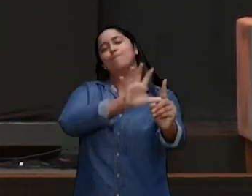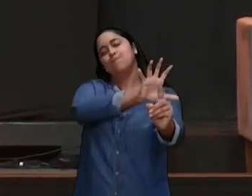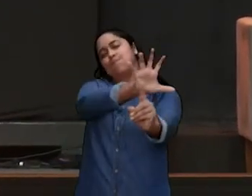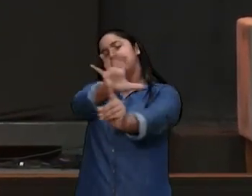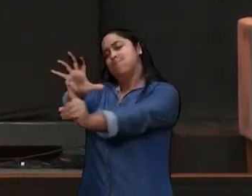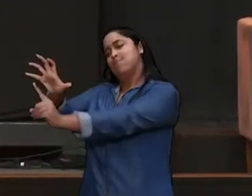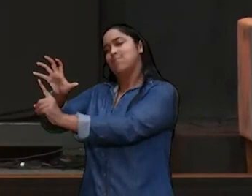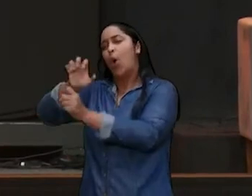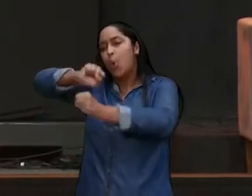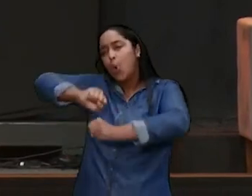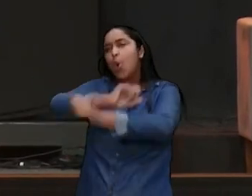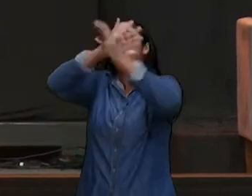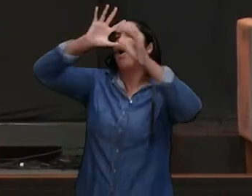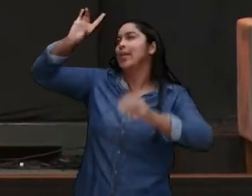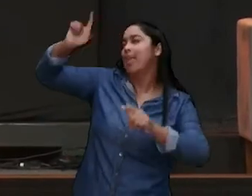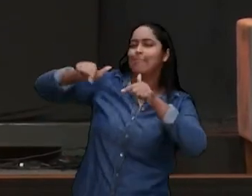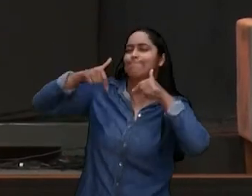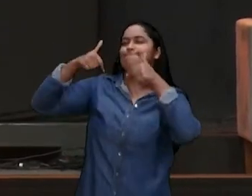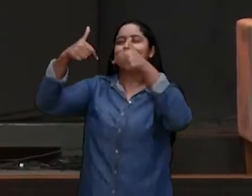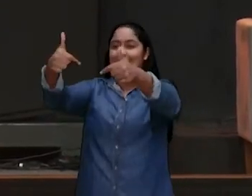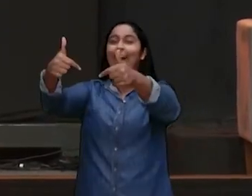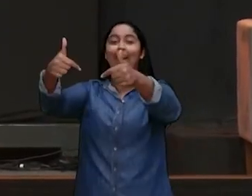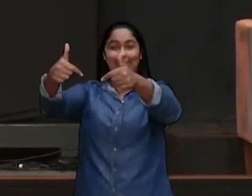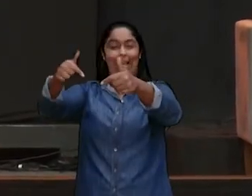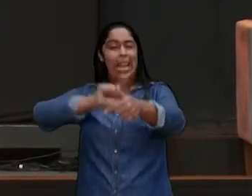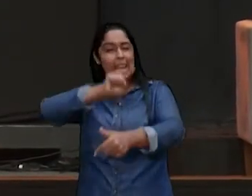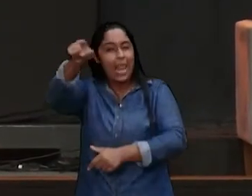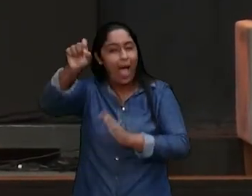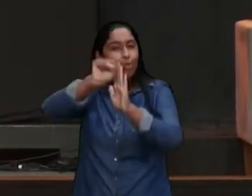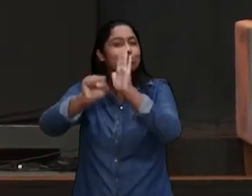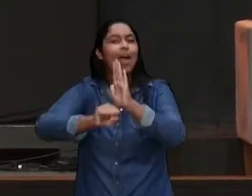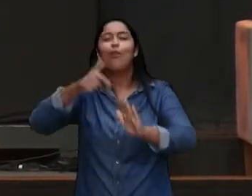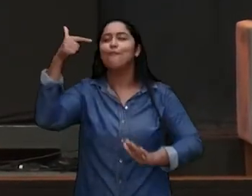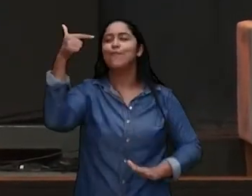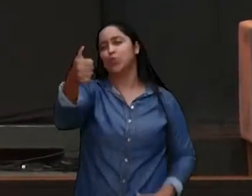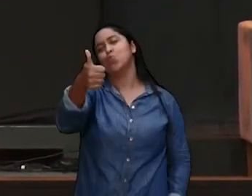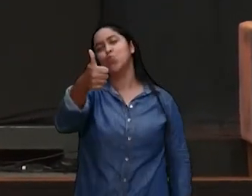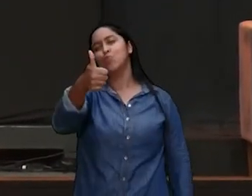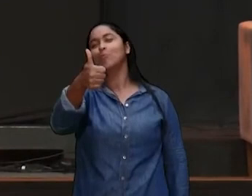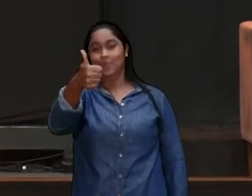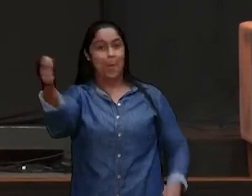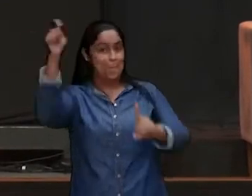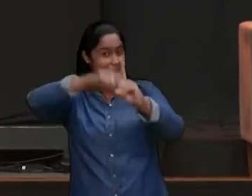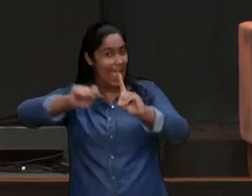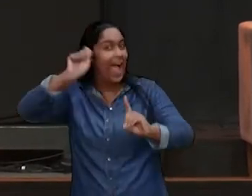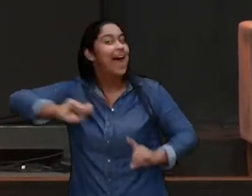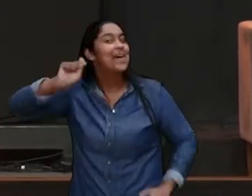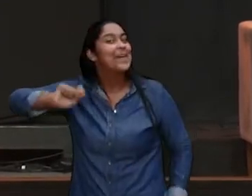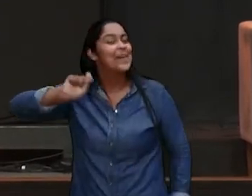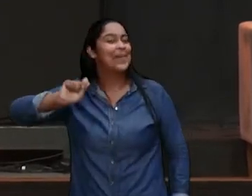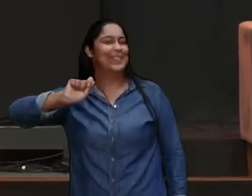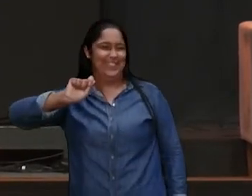Deus e lá no século 21 no mês de agosto